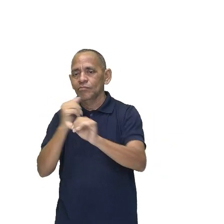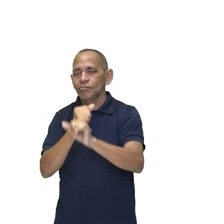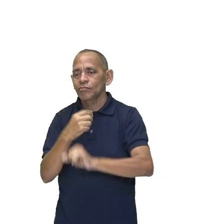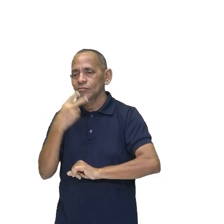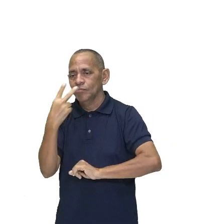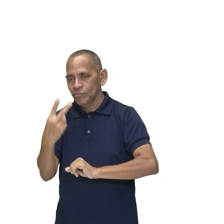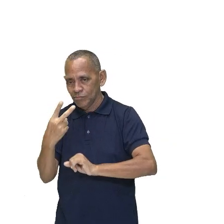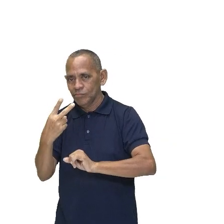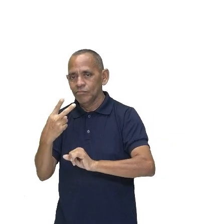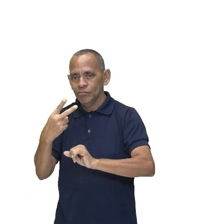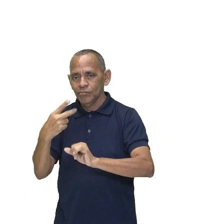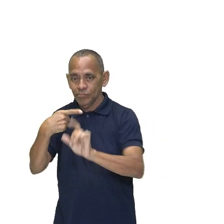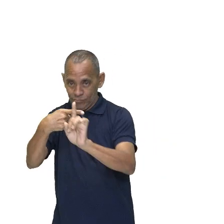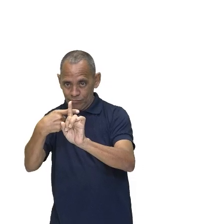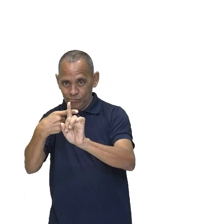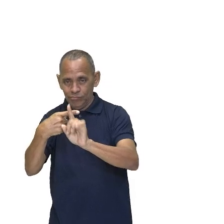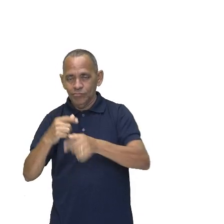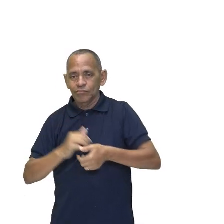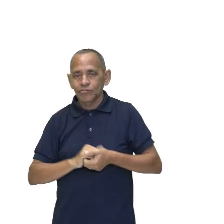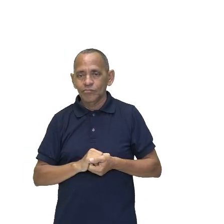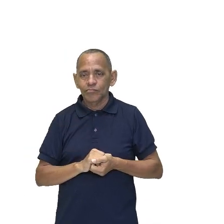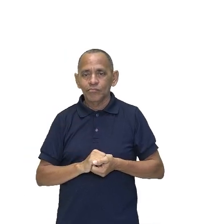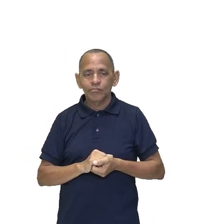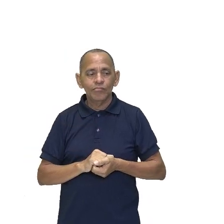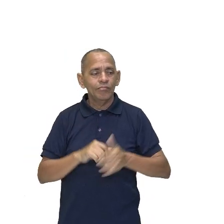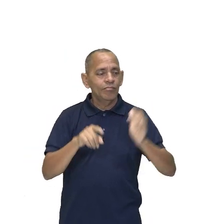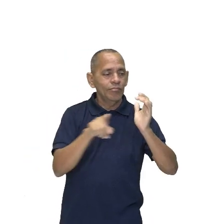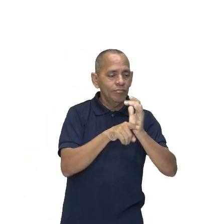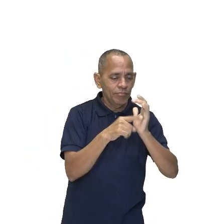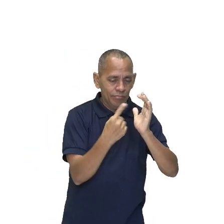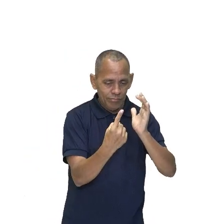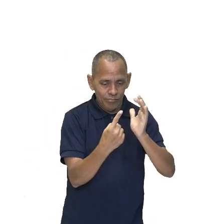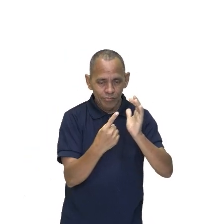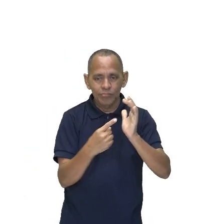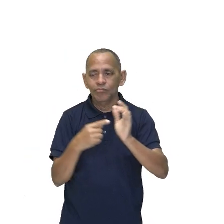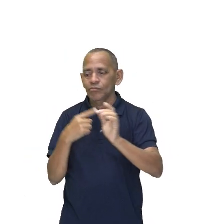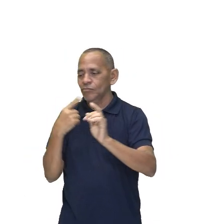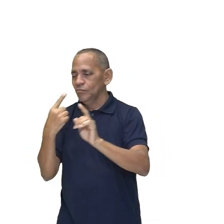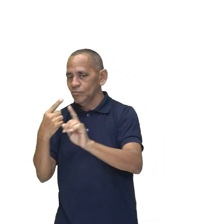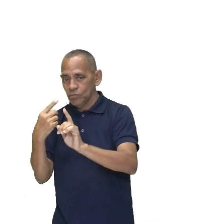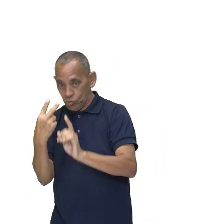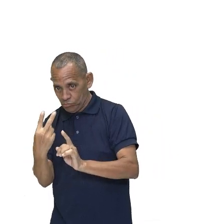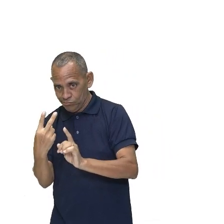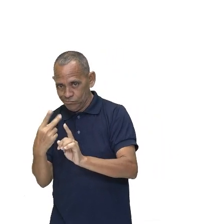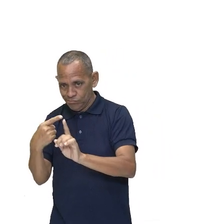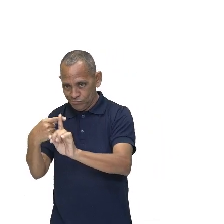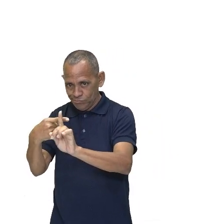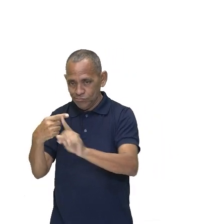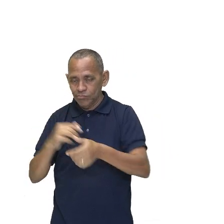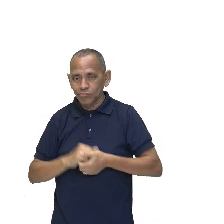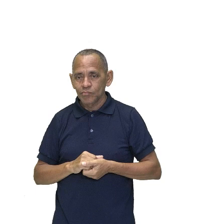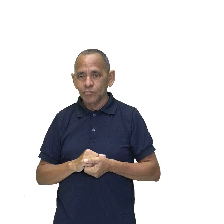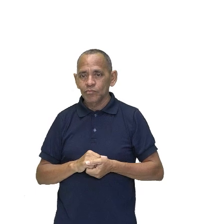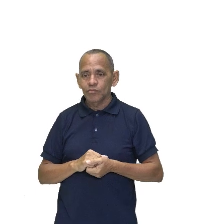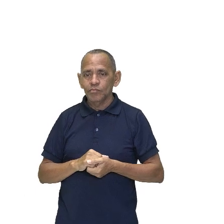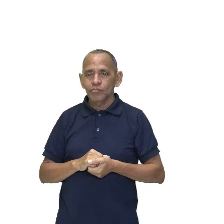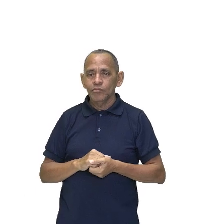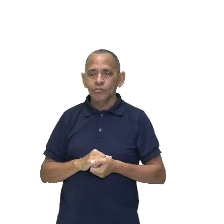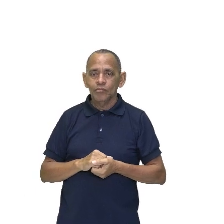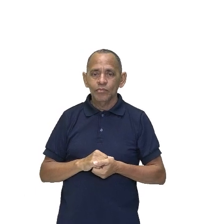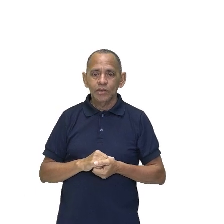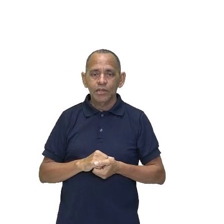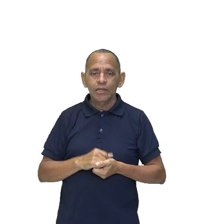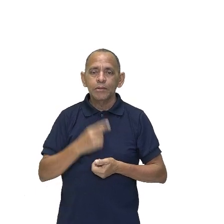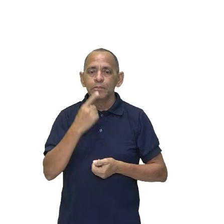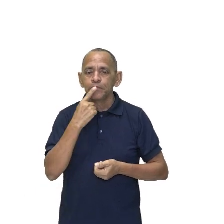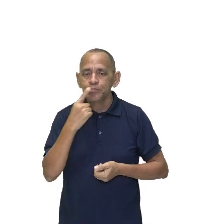certo? Então, o par ordenado vai ser menos 1 e 2 positivo. Próximo valor de x é 0. E